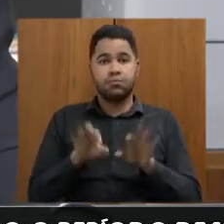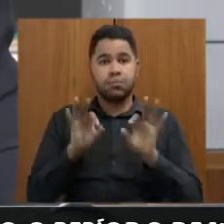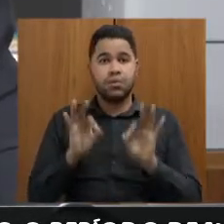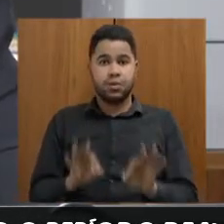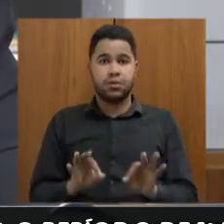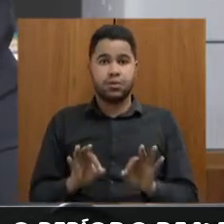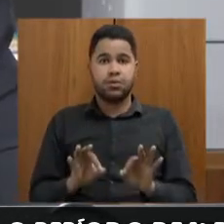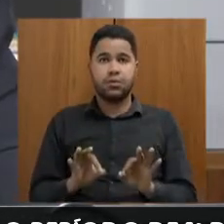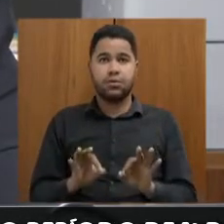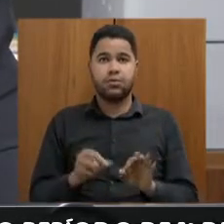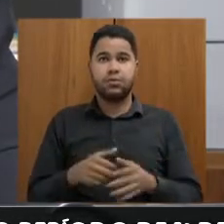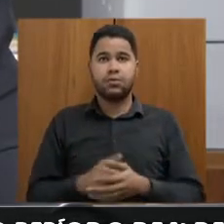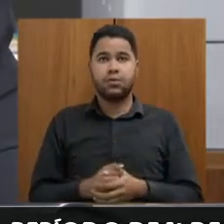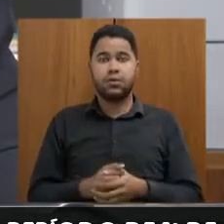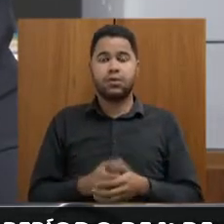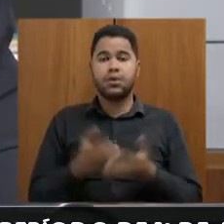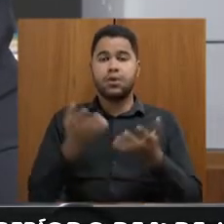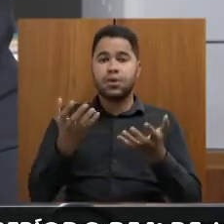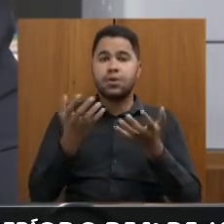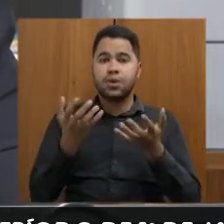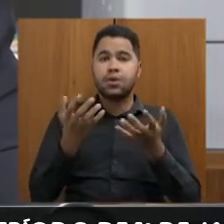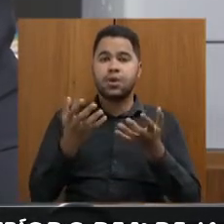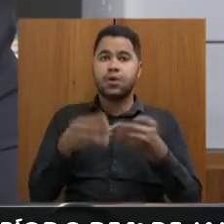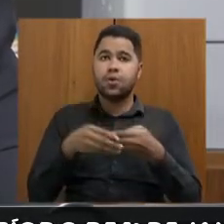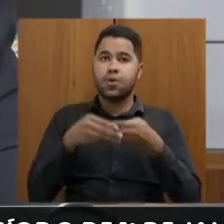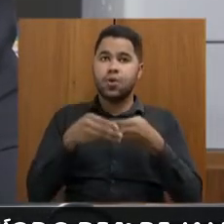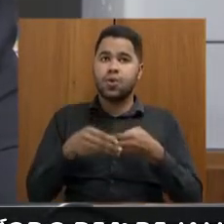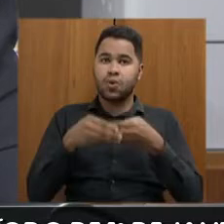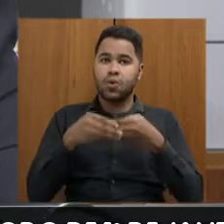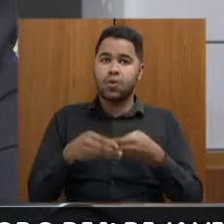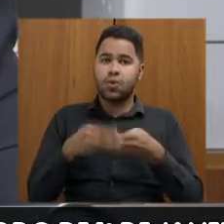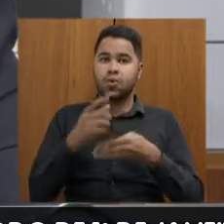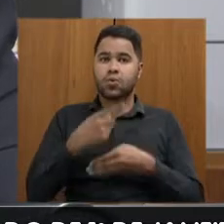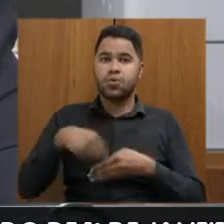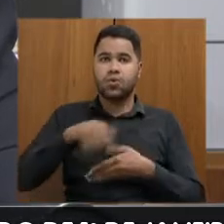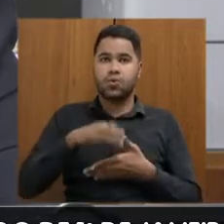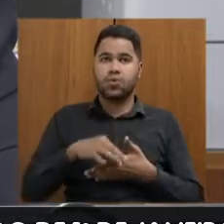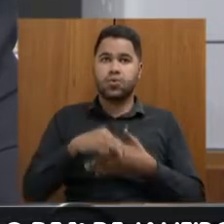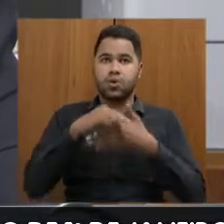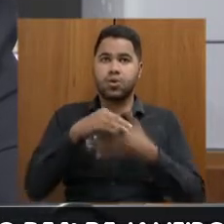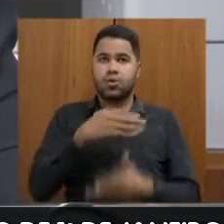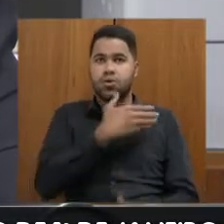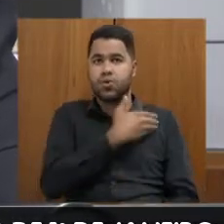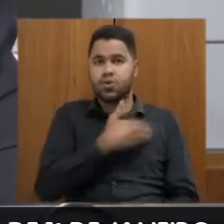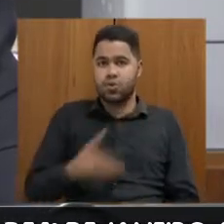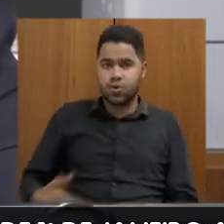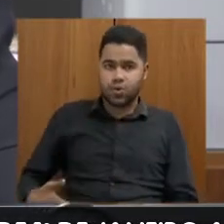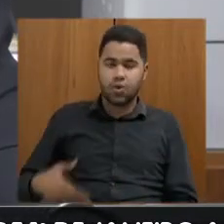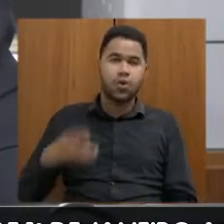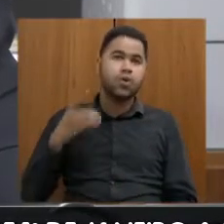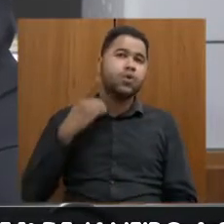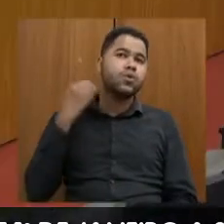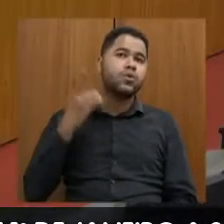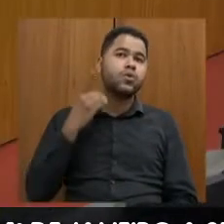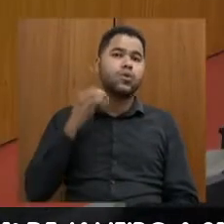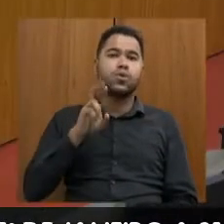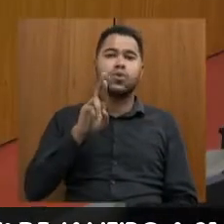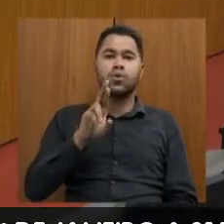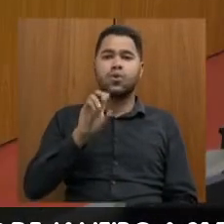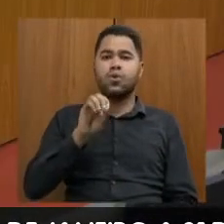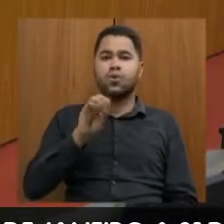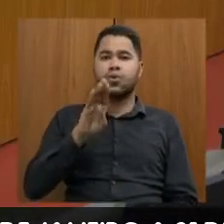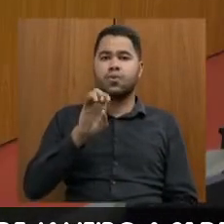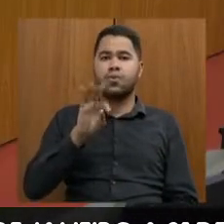eu eu tô aqui cumprimentar nosso líder de governo Deputado Roberto